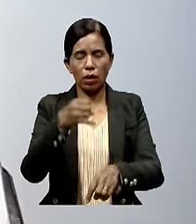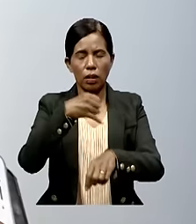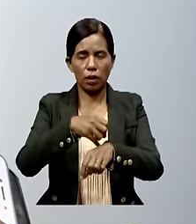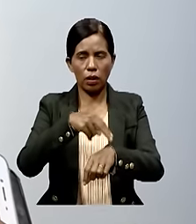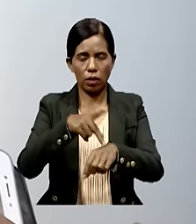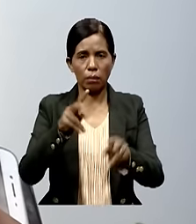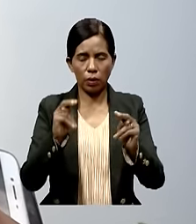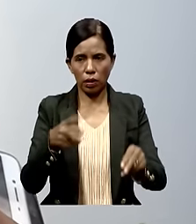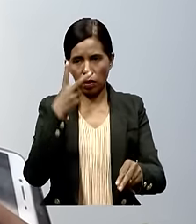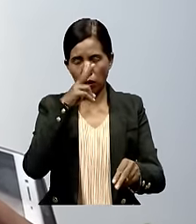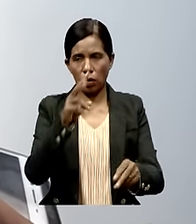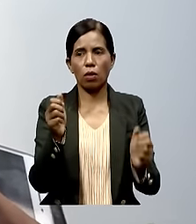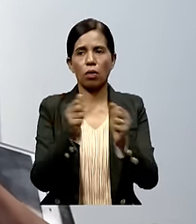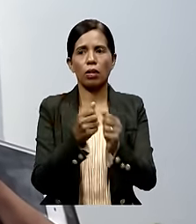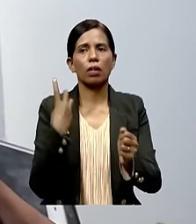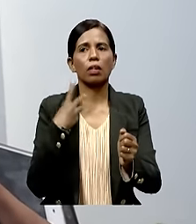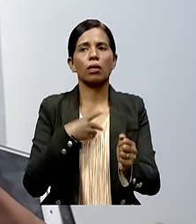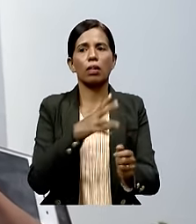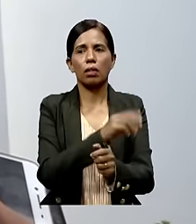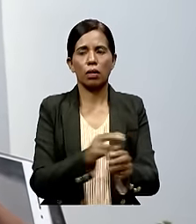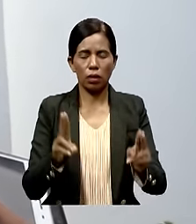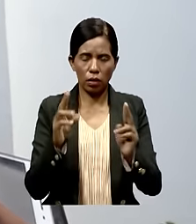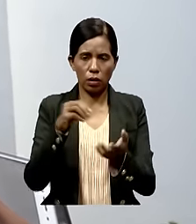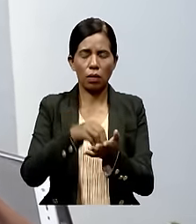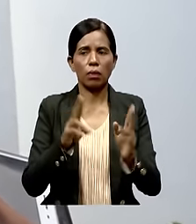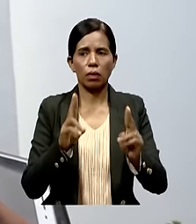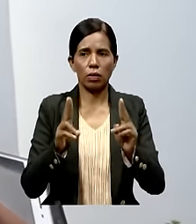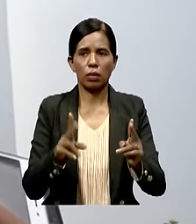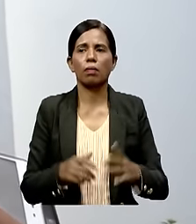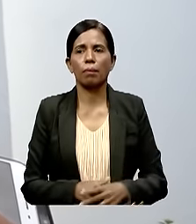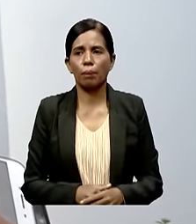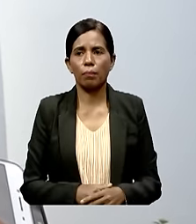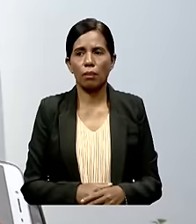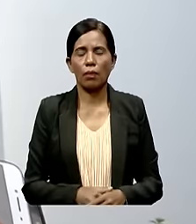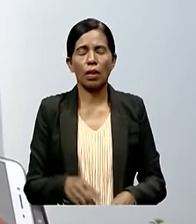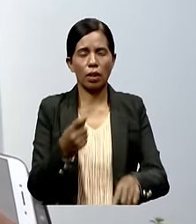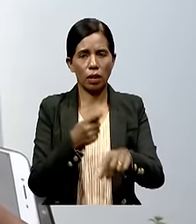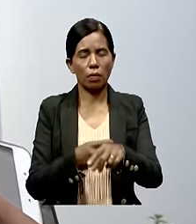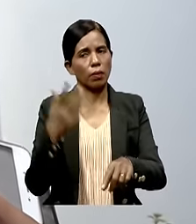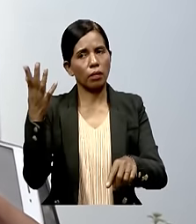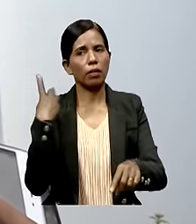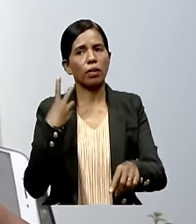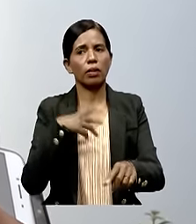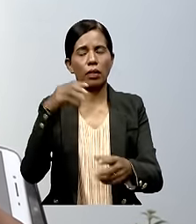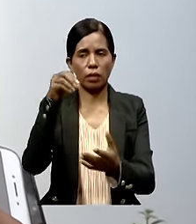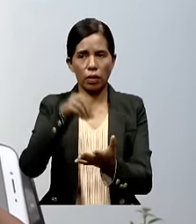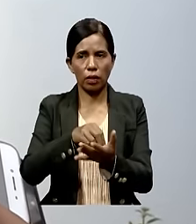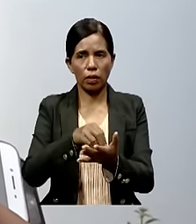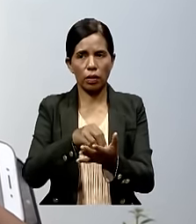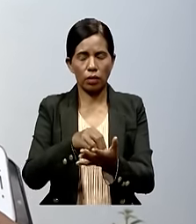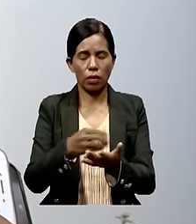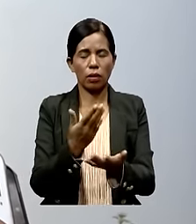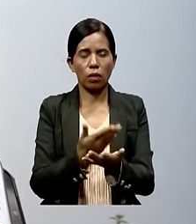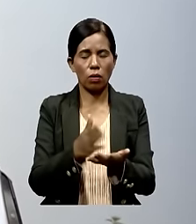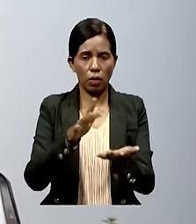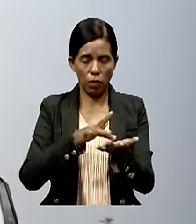haré. Então hora nem está propondo para caráter urgente e momento não vá está propondo consumo visto bem que